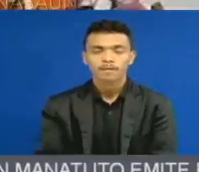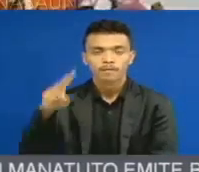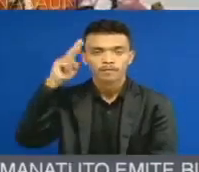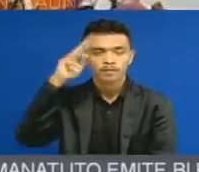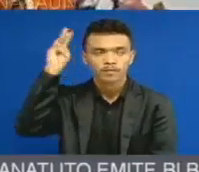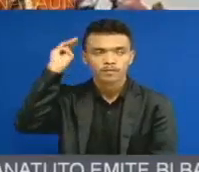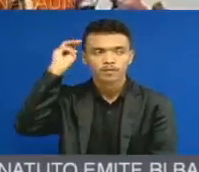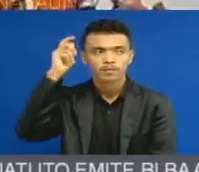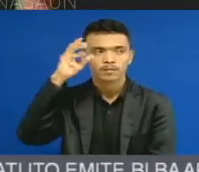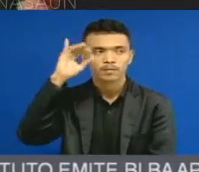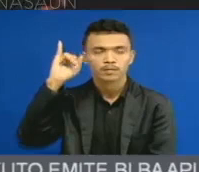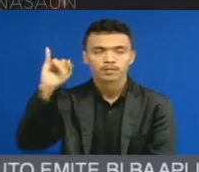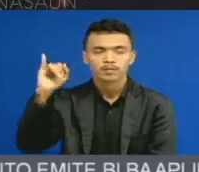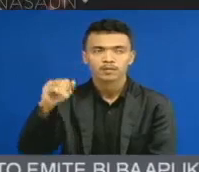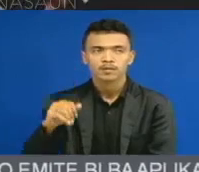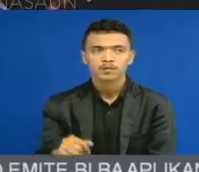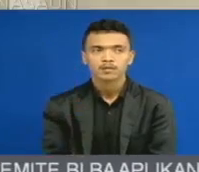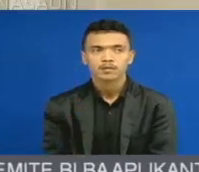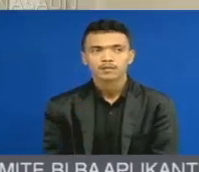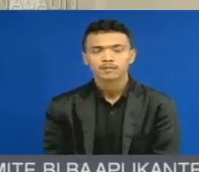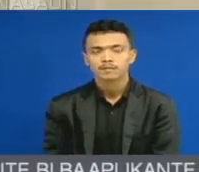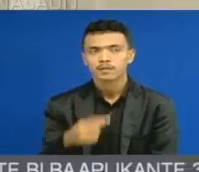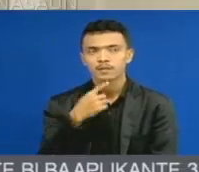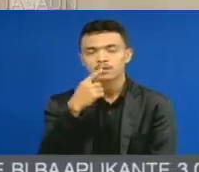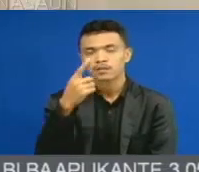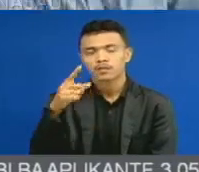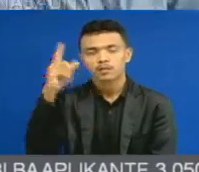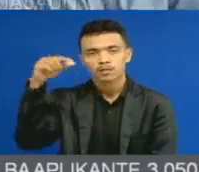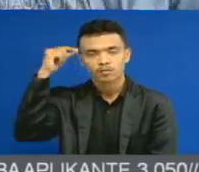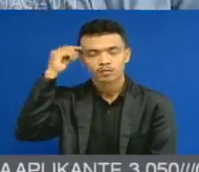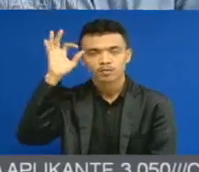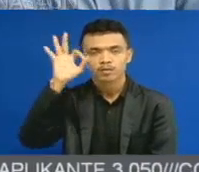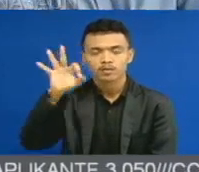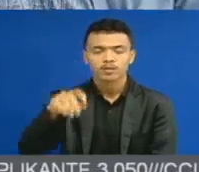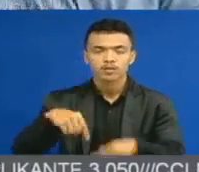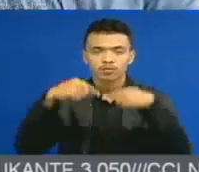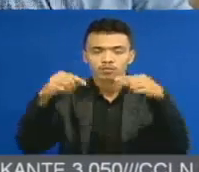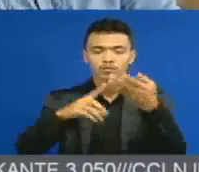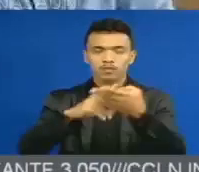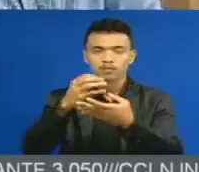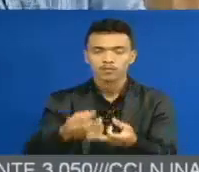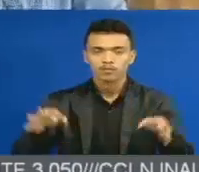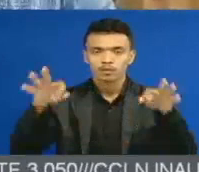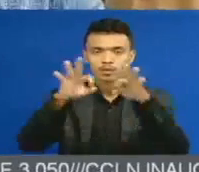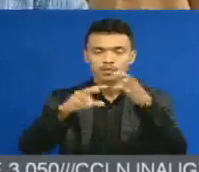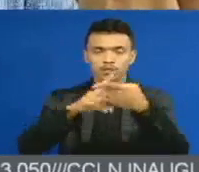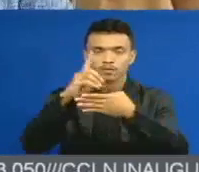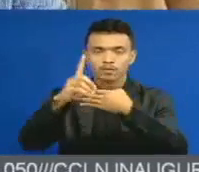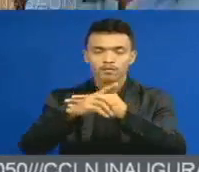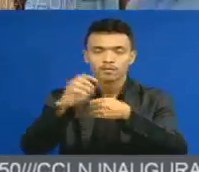Vice-ministru Comércio e Indústria Augusto Junior Trindade hatete governo da Sieta prioridade ba desenvolvimento economia